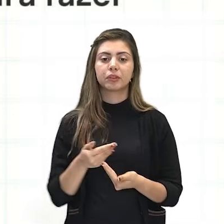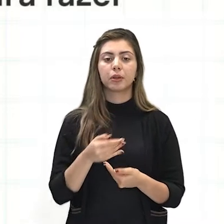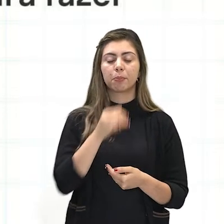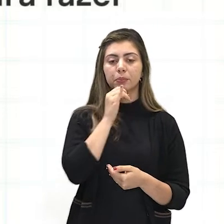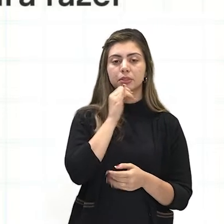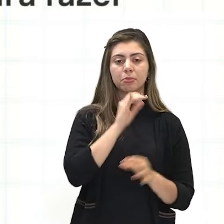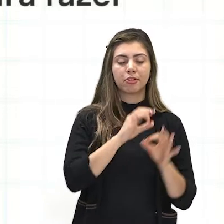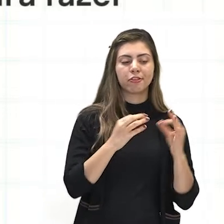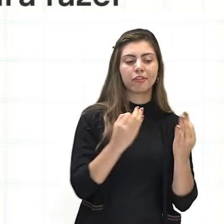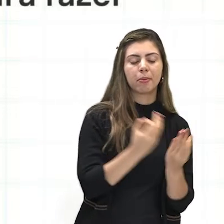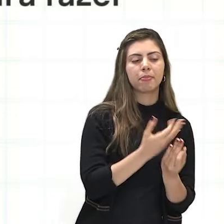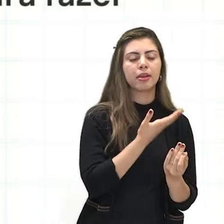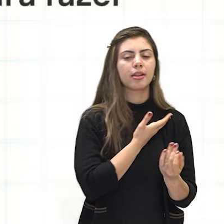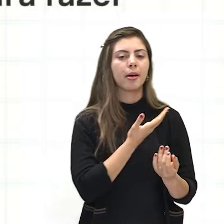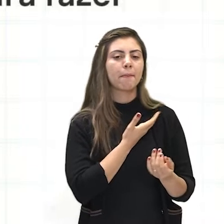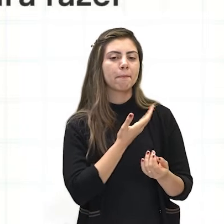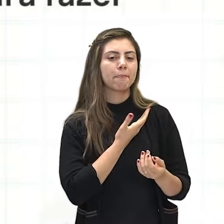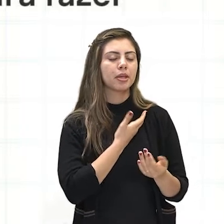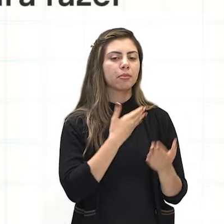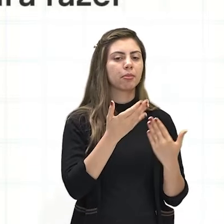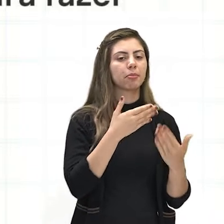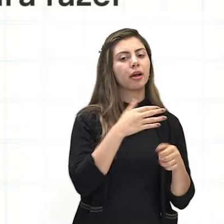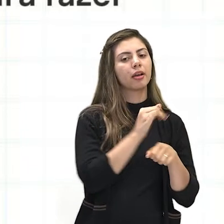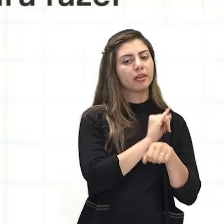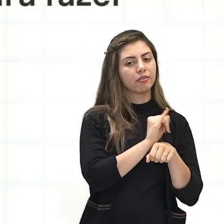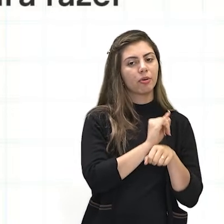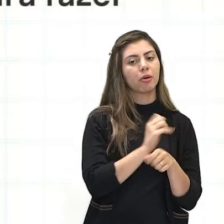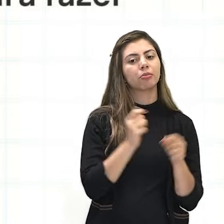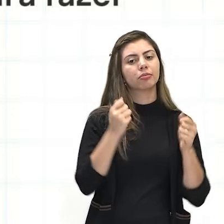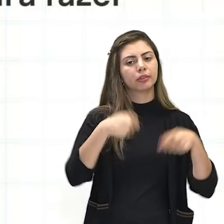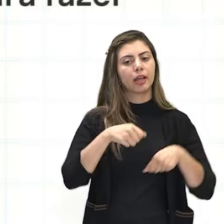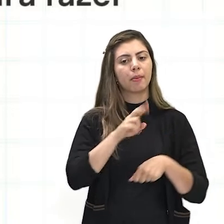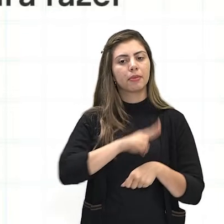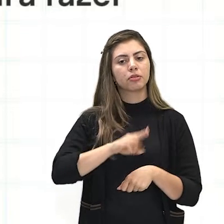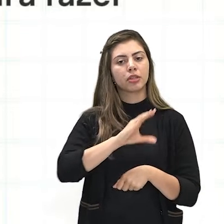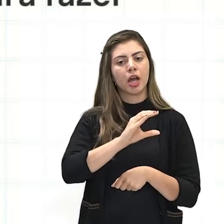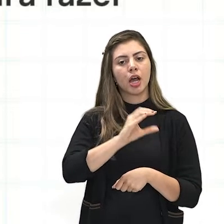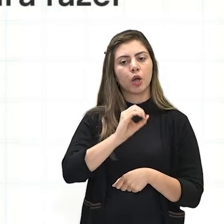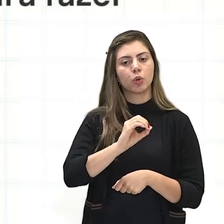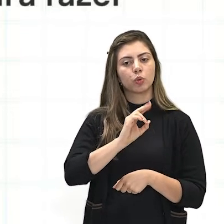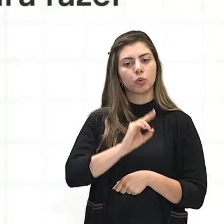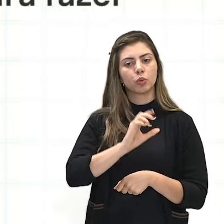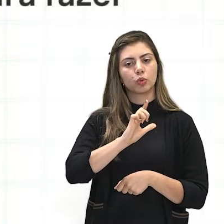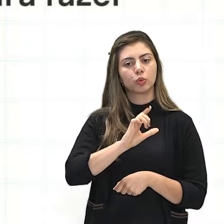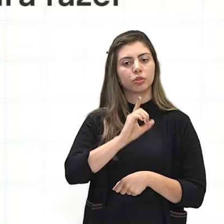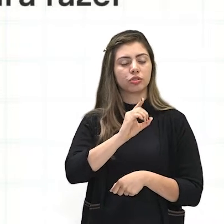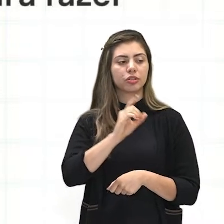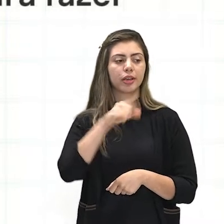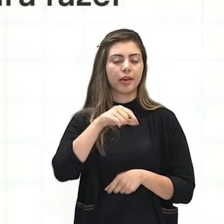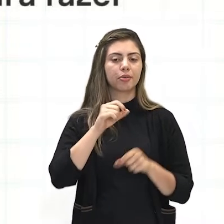ou familiares, could poderia ser usado de maneira leve e amigável para fazer